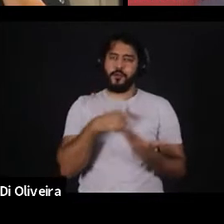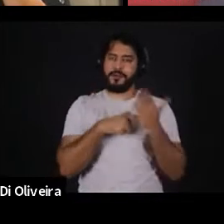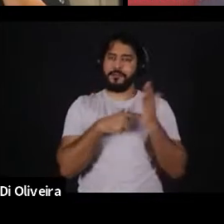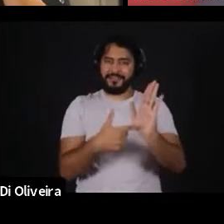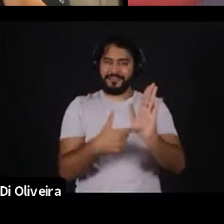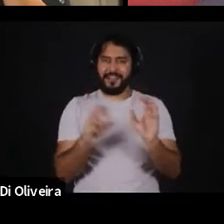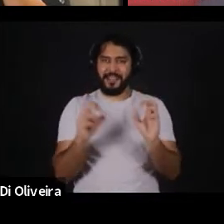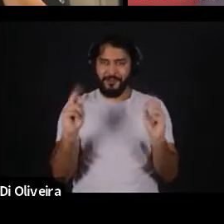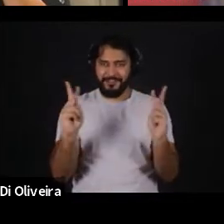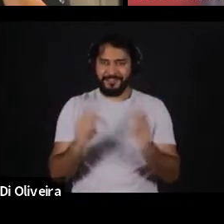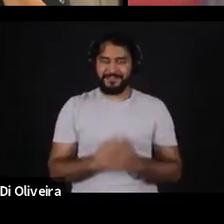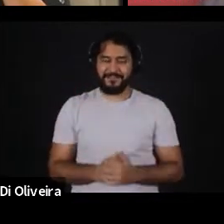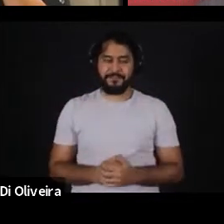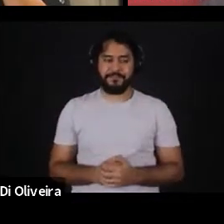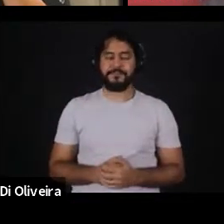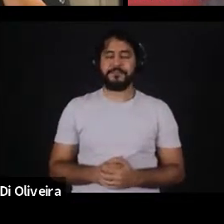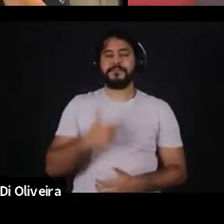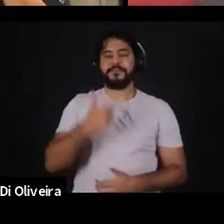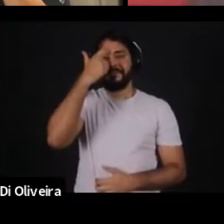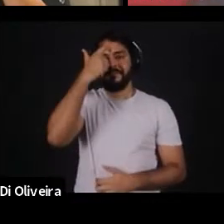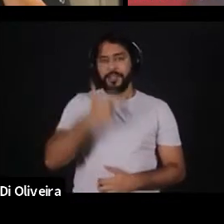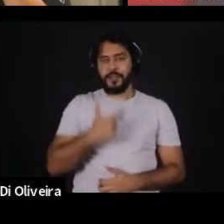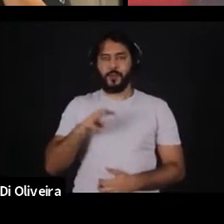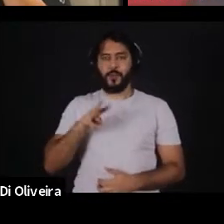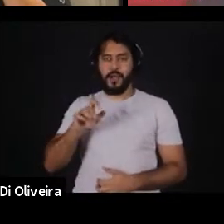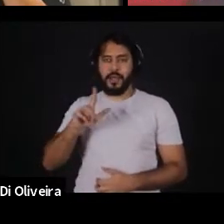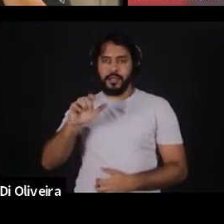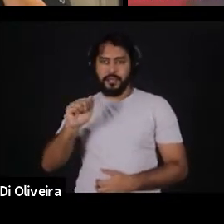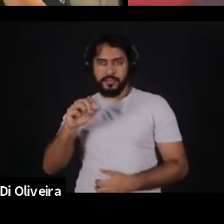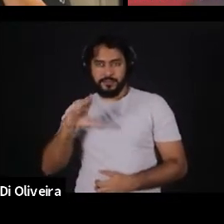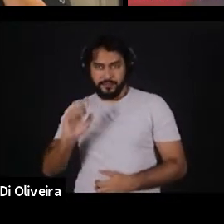Ótimo. Sou o Wallace, sou uma pessoa